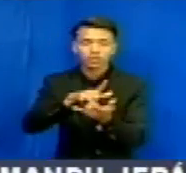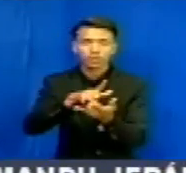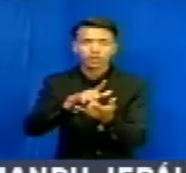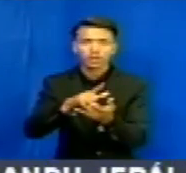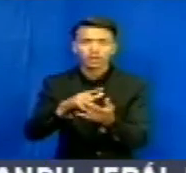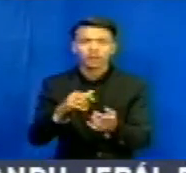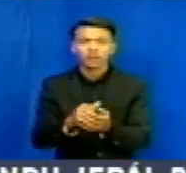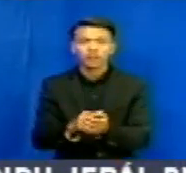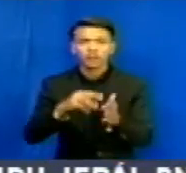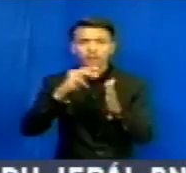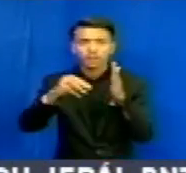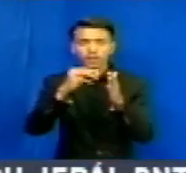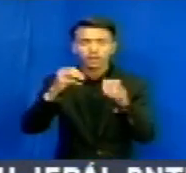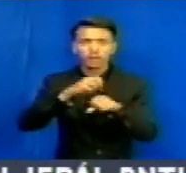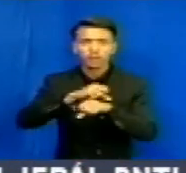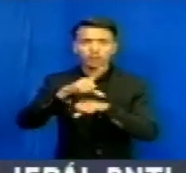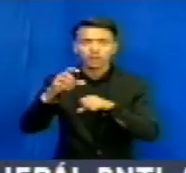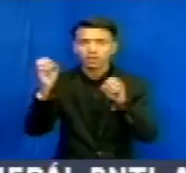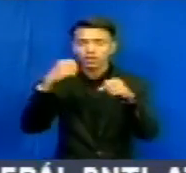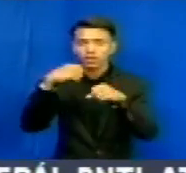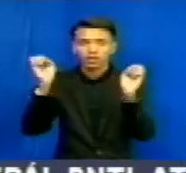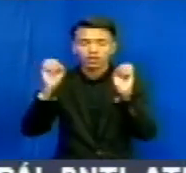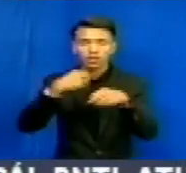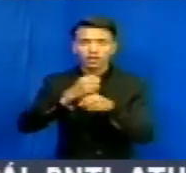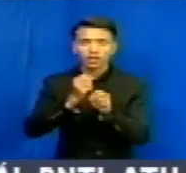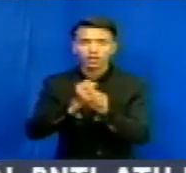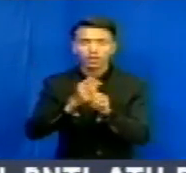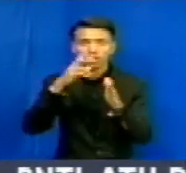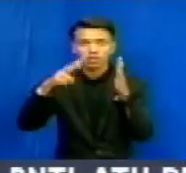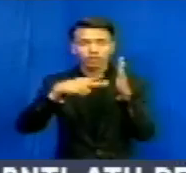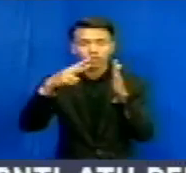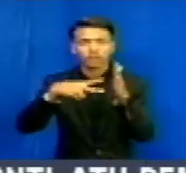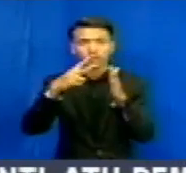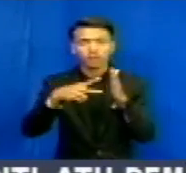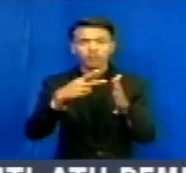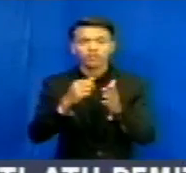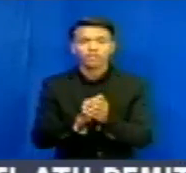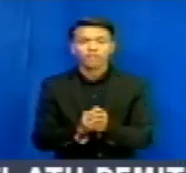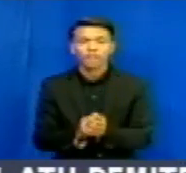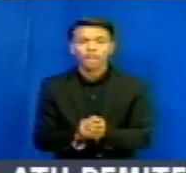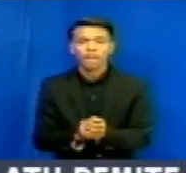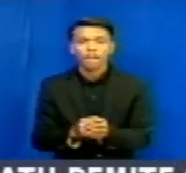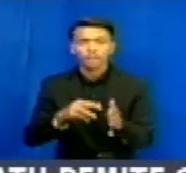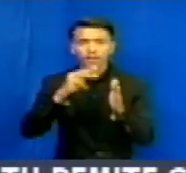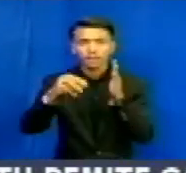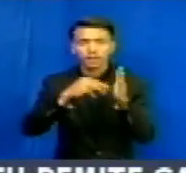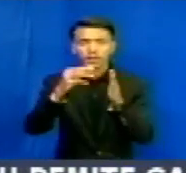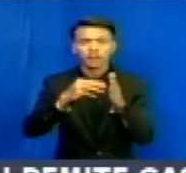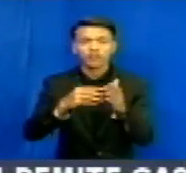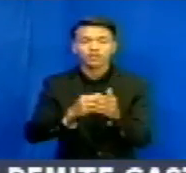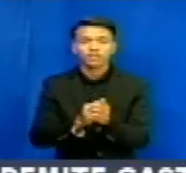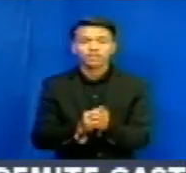ita sabe meio nacional sira lá de um halo cobertura ita depende para que liu meio internacional sira no los ita meio sira mas é coragem